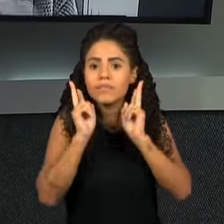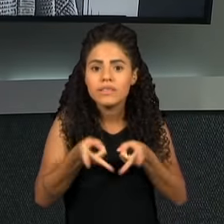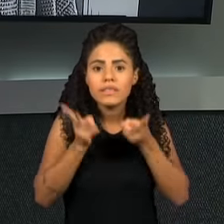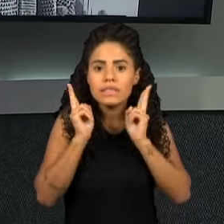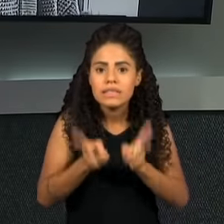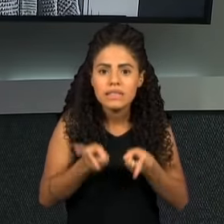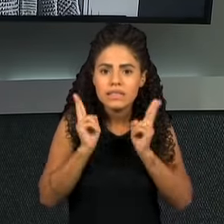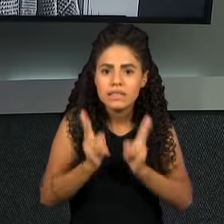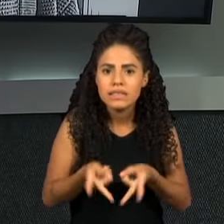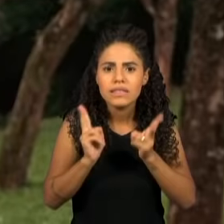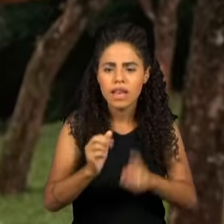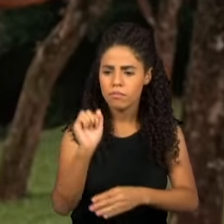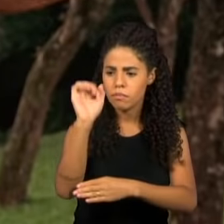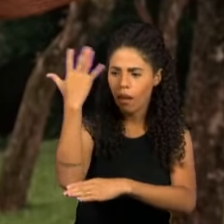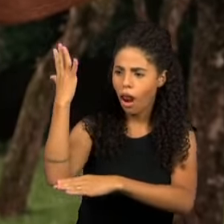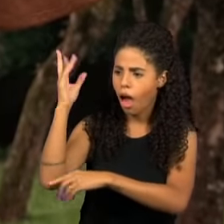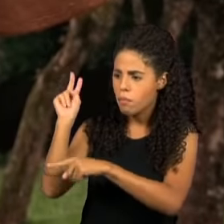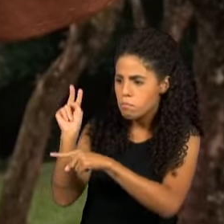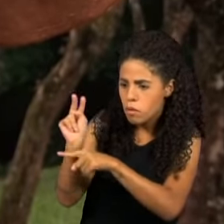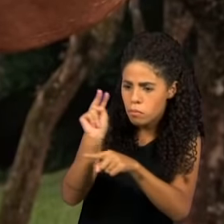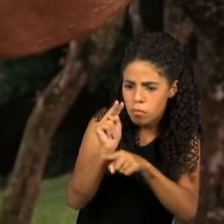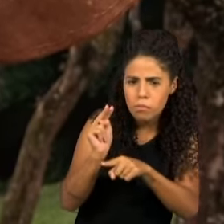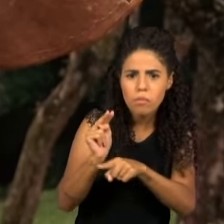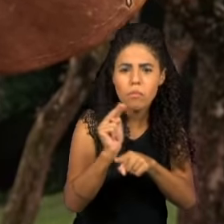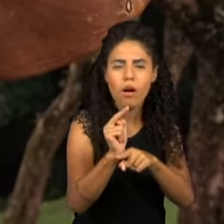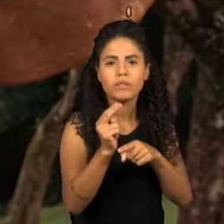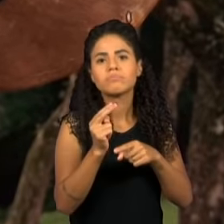projetos de conservação e tudo mais.